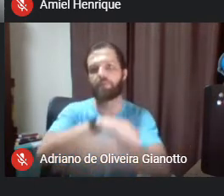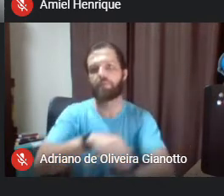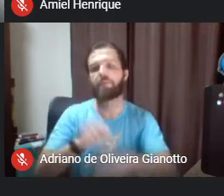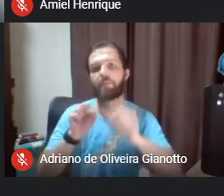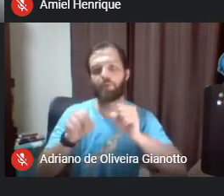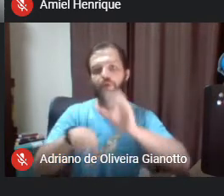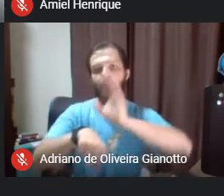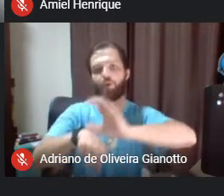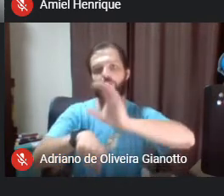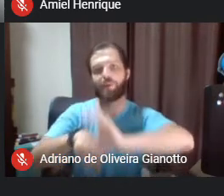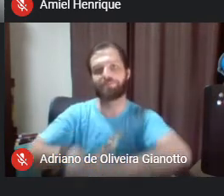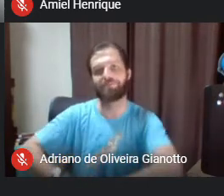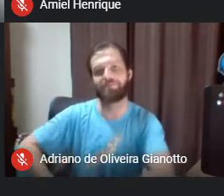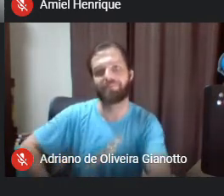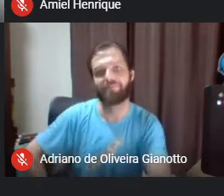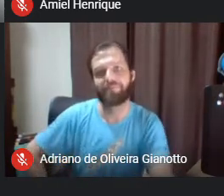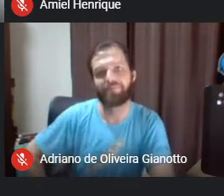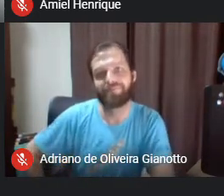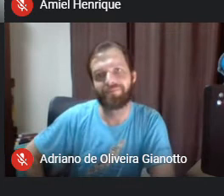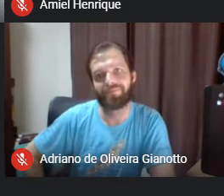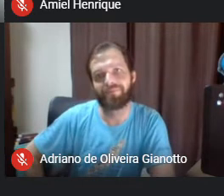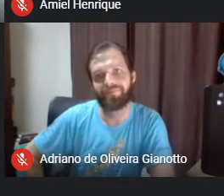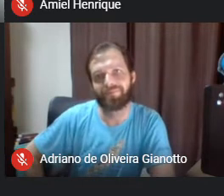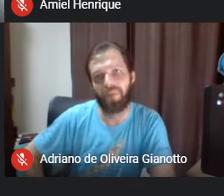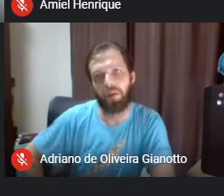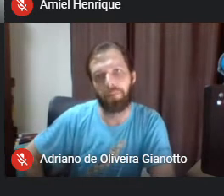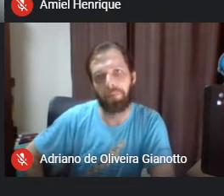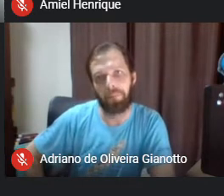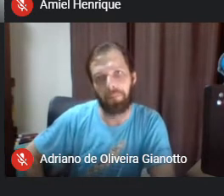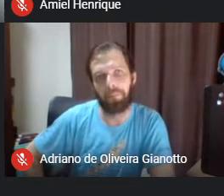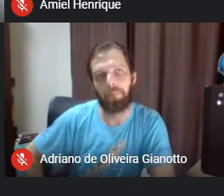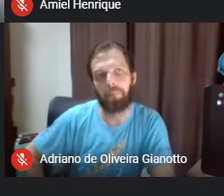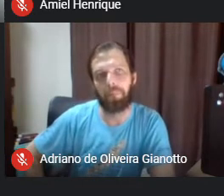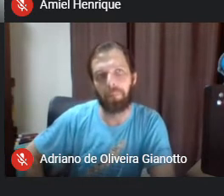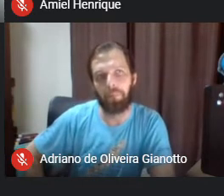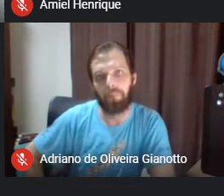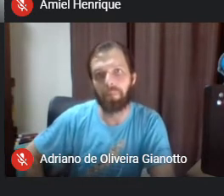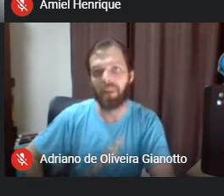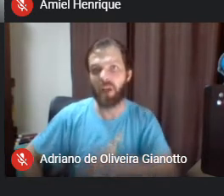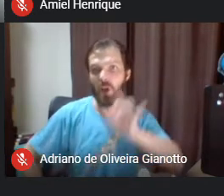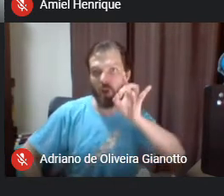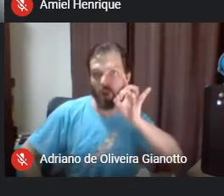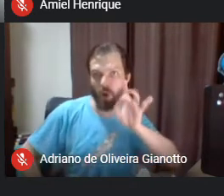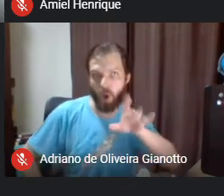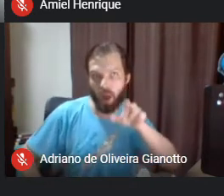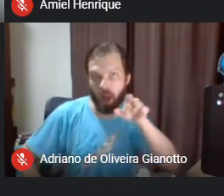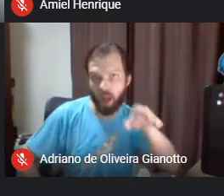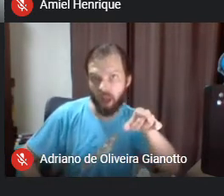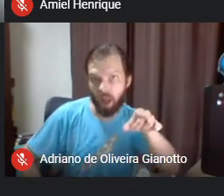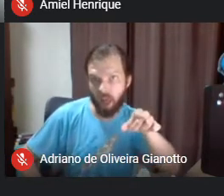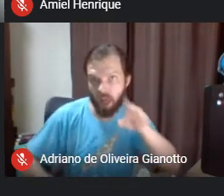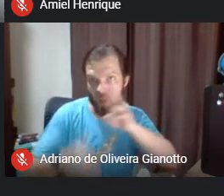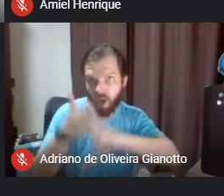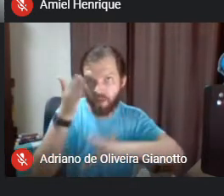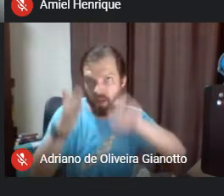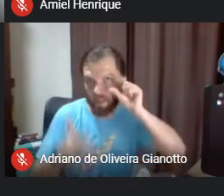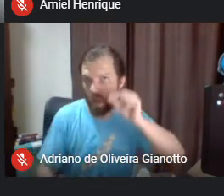inglesa, na língua de sinais americana, ele pode sim fazer curso nessa universidade.